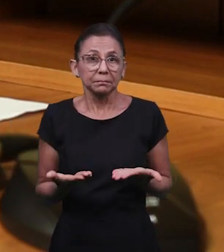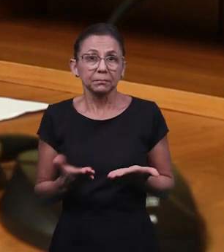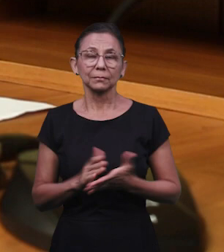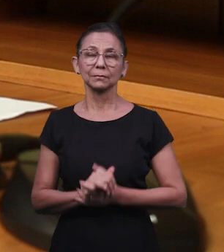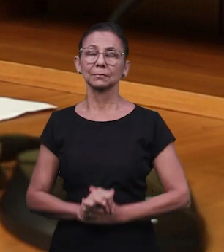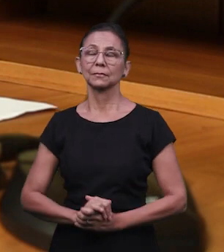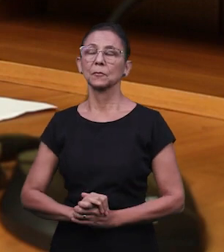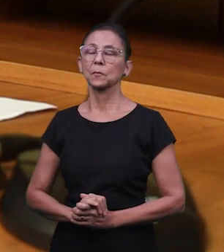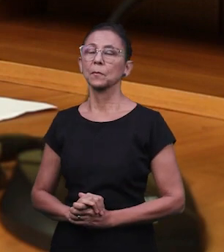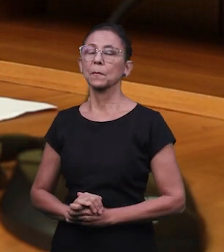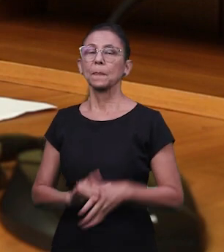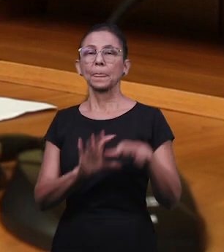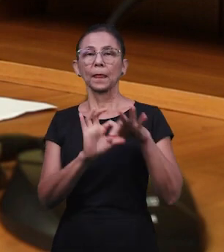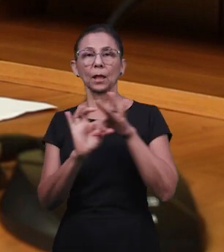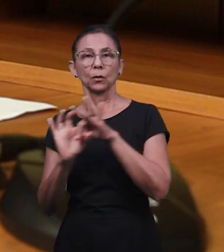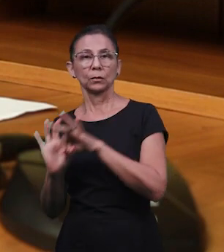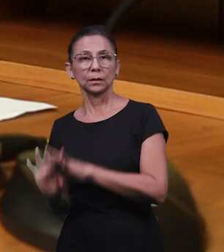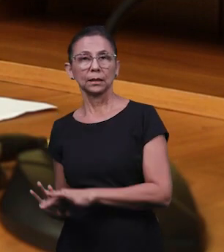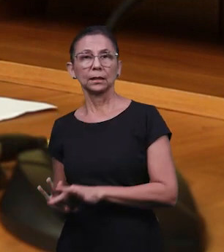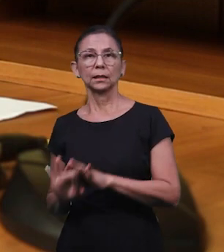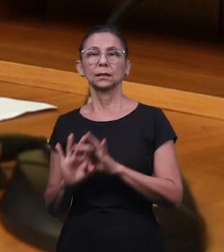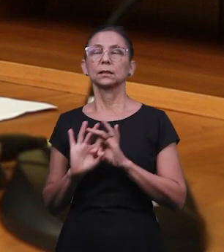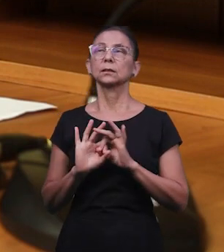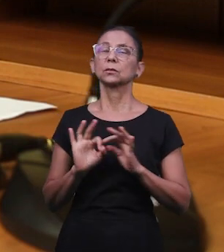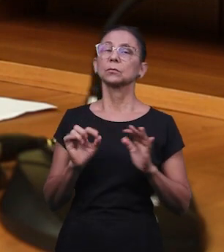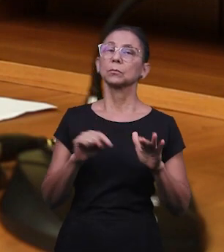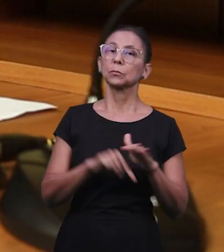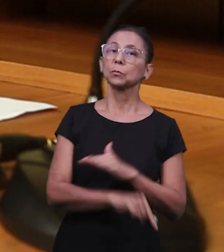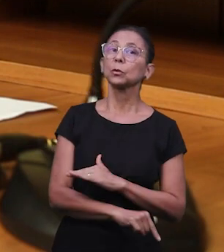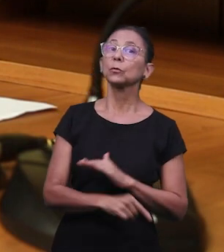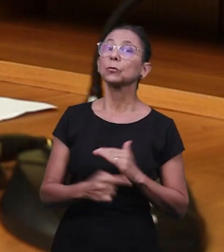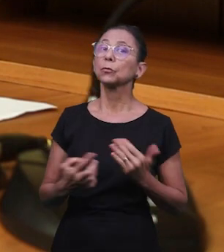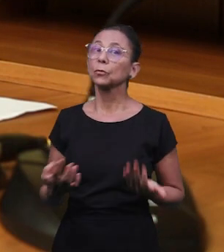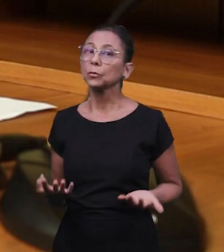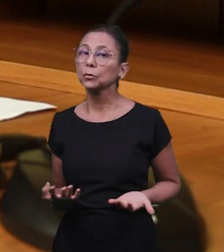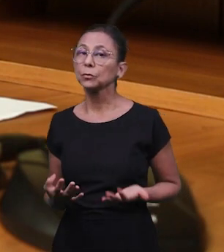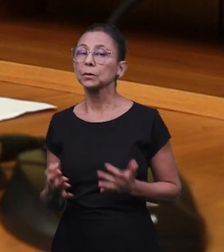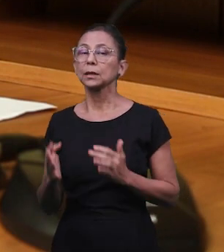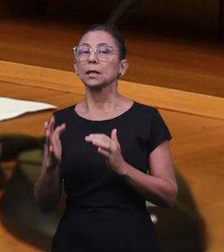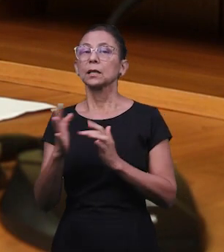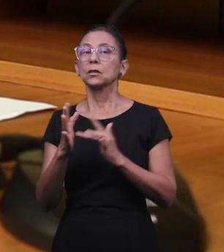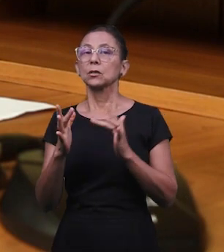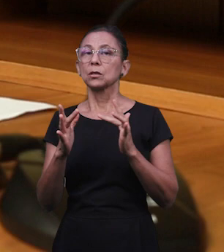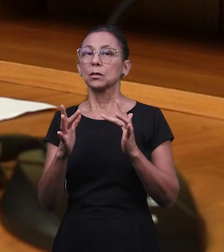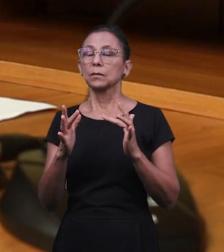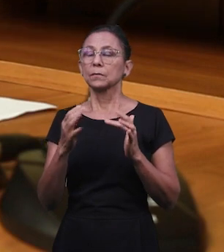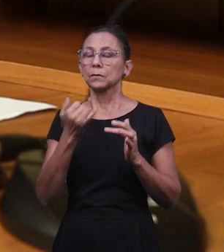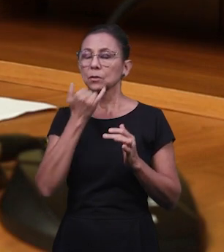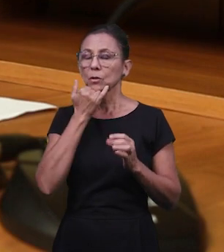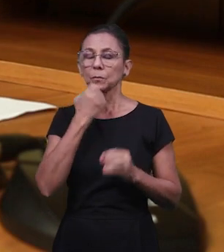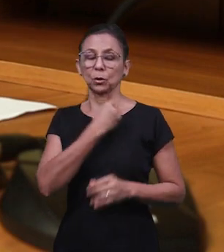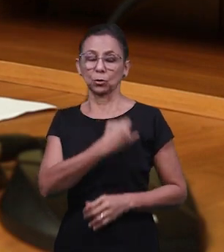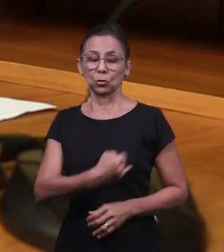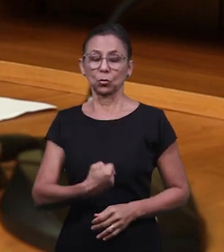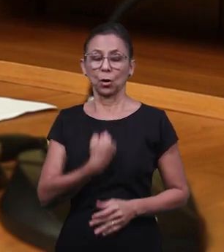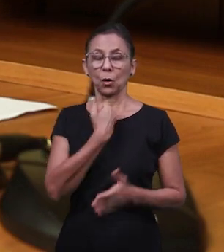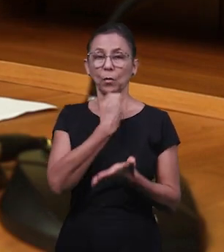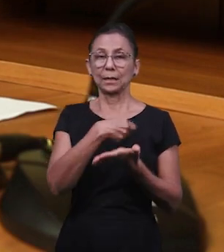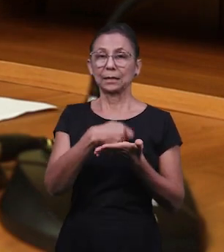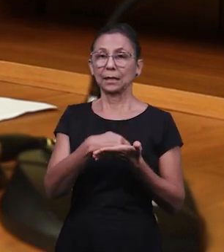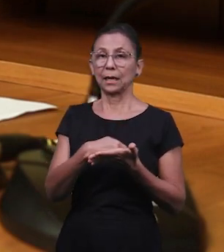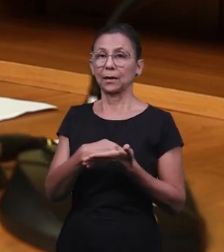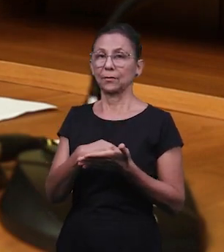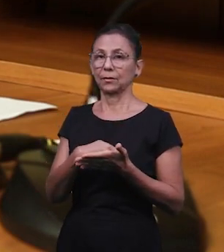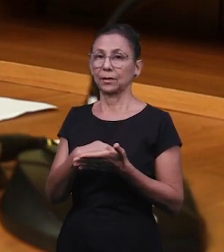há uma coisa extraordinária, porque João escreve dizendo assim: nele estava a vida. Então, estava nele. Quando